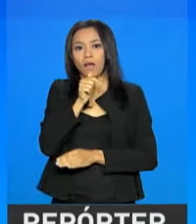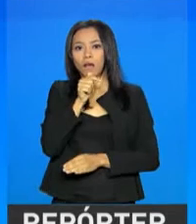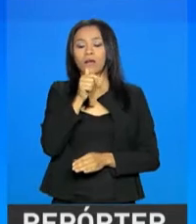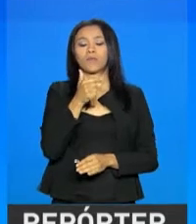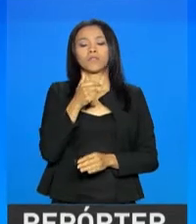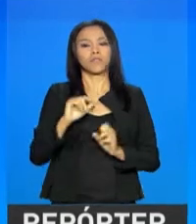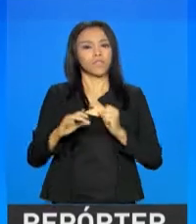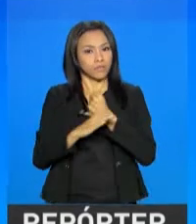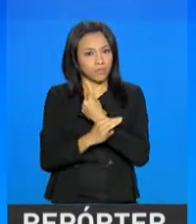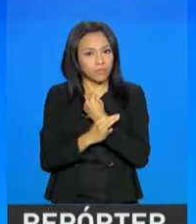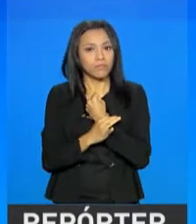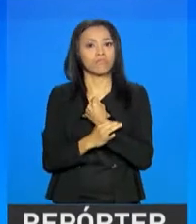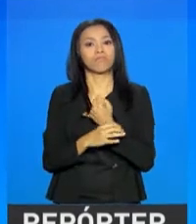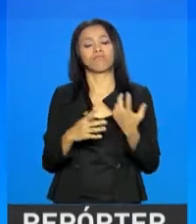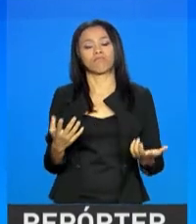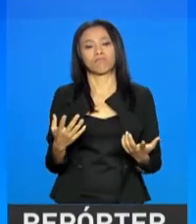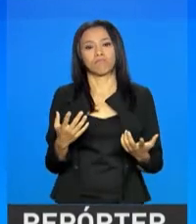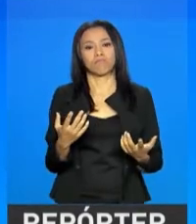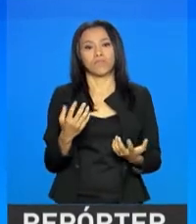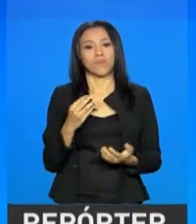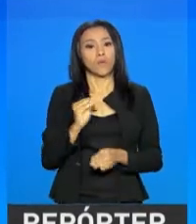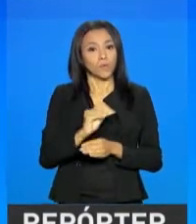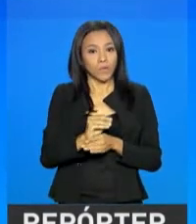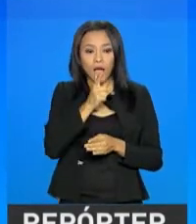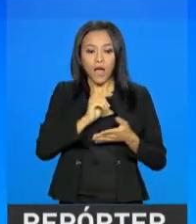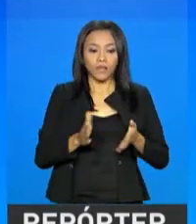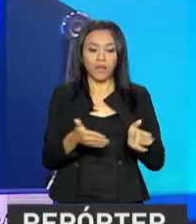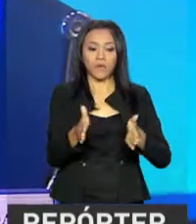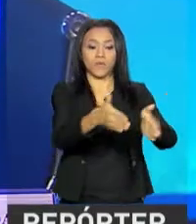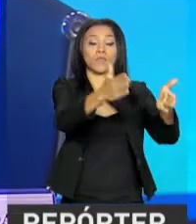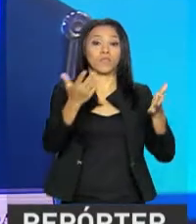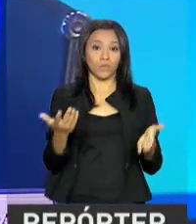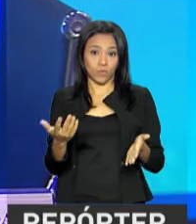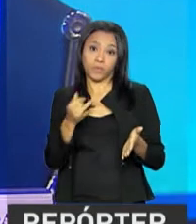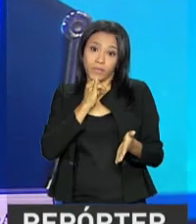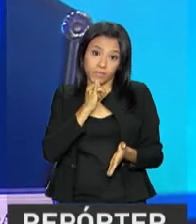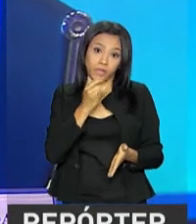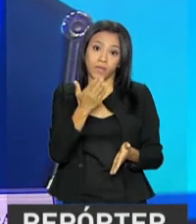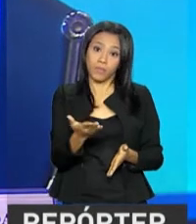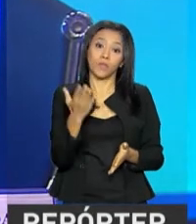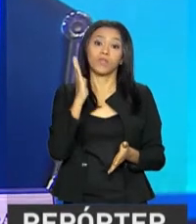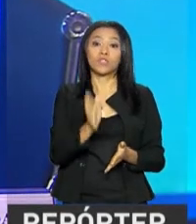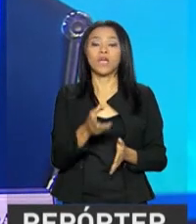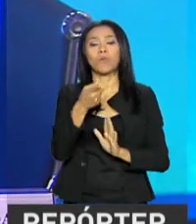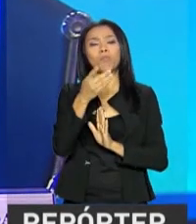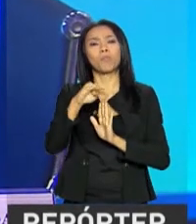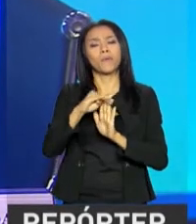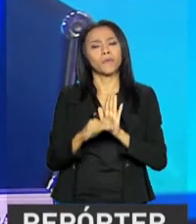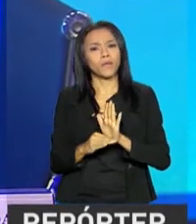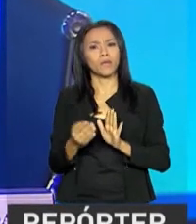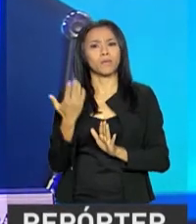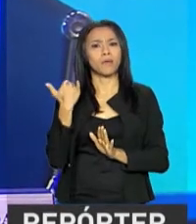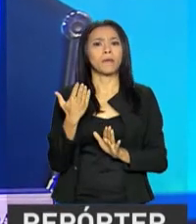preservar nossos cursos d'água é só para dar um exemplo implementamos o programa